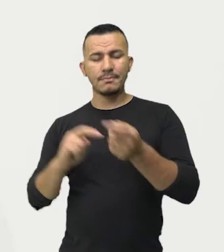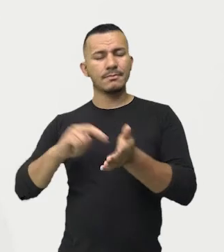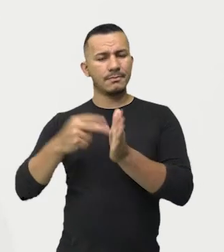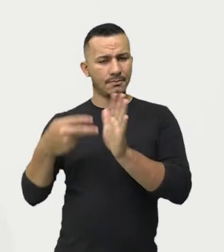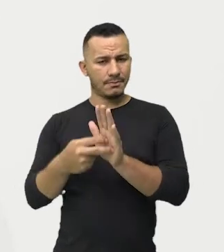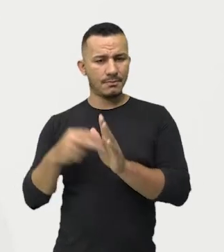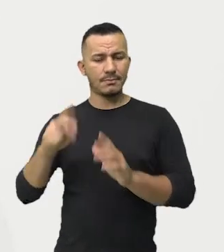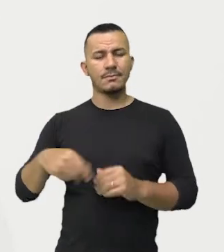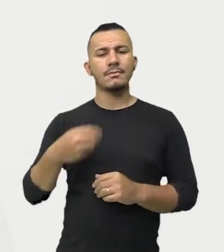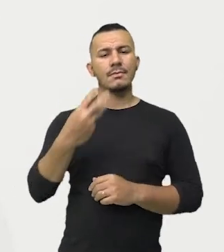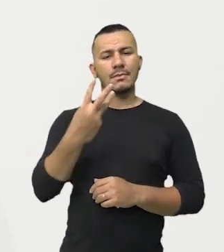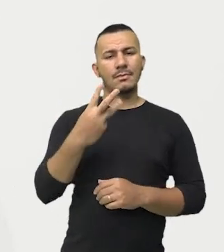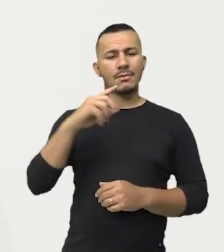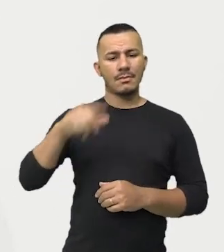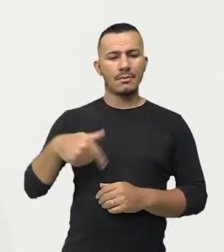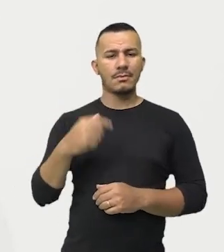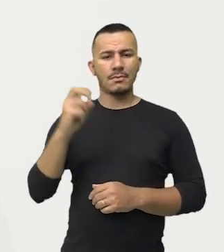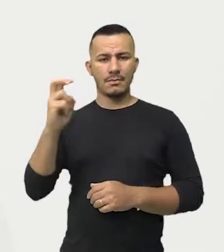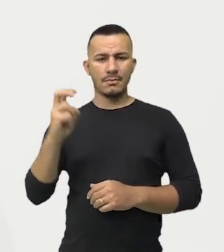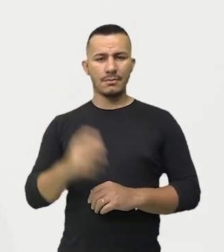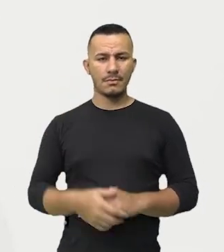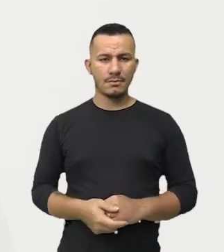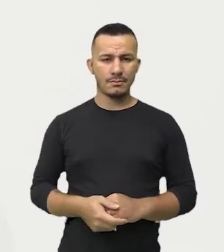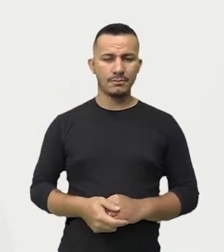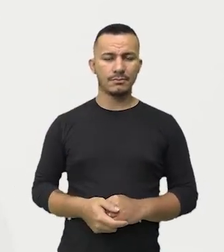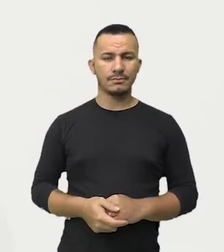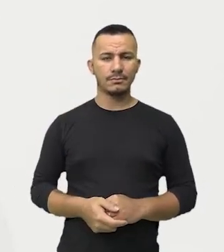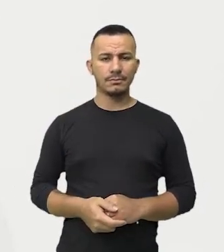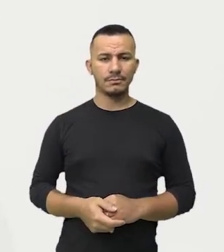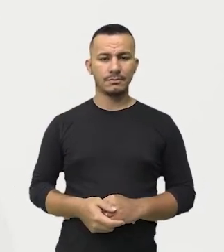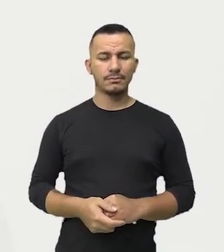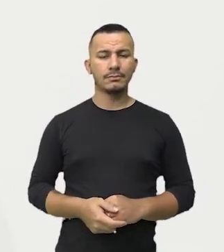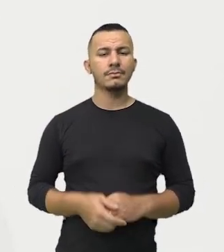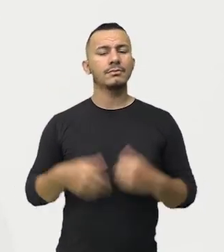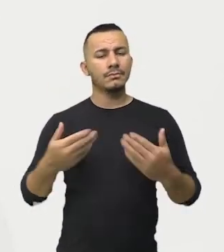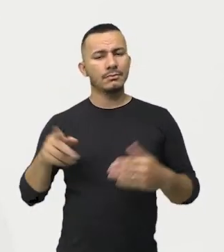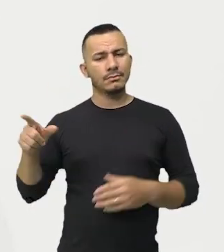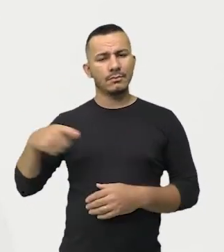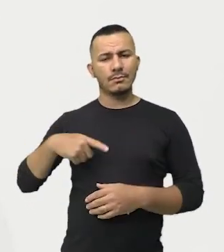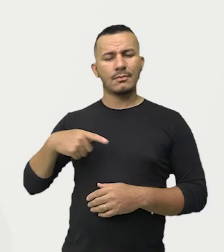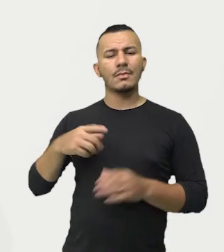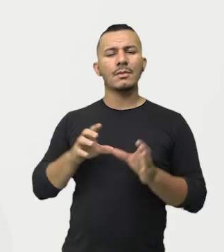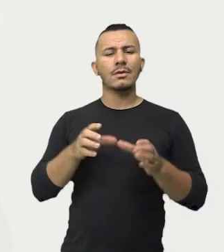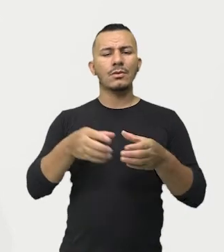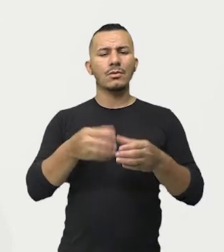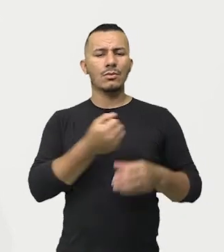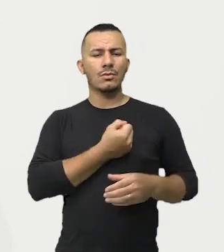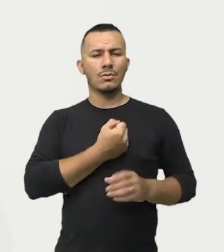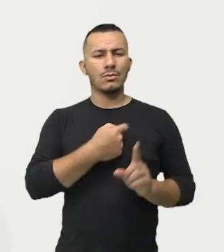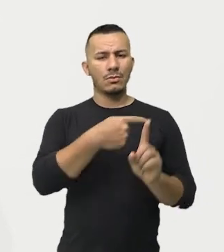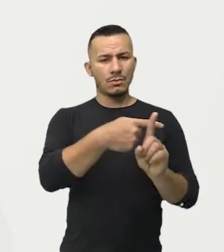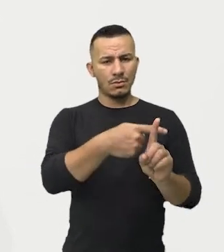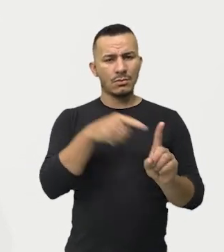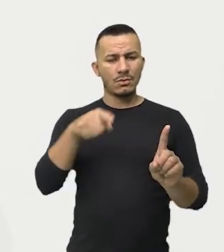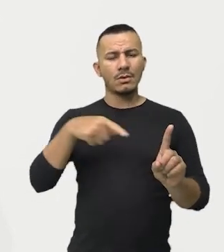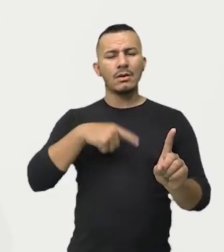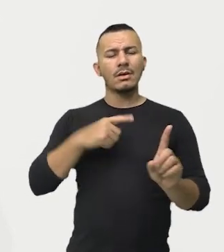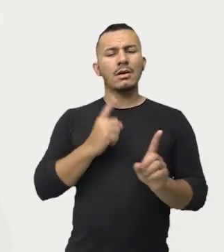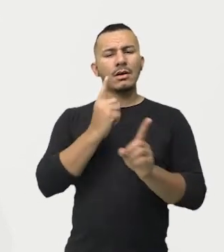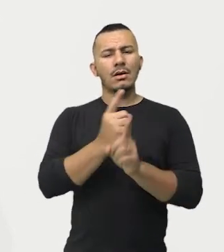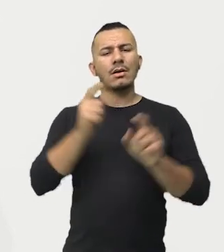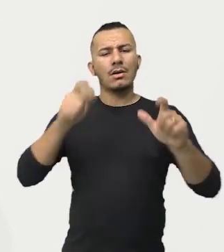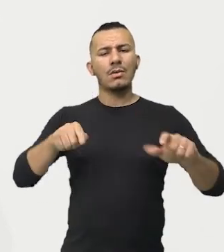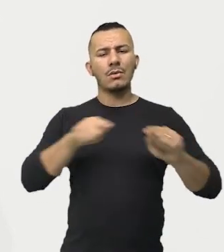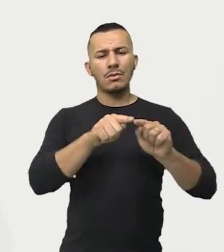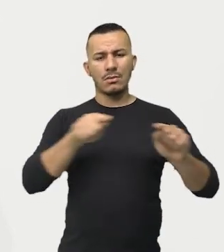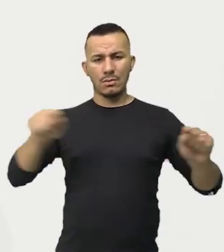mesma coisa que 3,5. Atenção, por se tratar de um número positivo, esse número vai estar localizado,